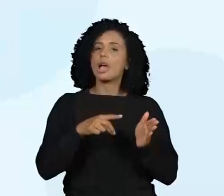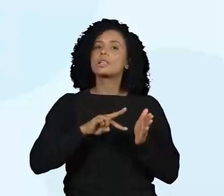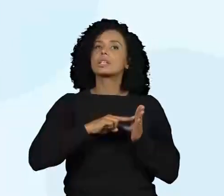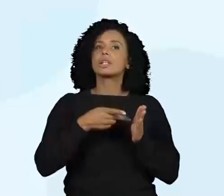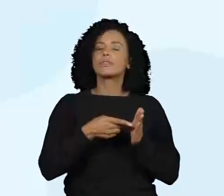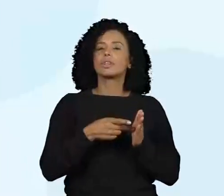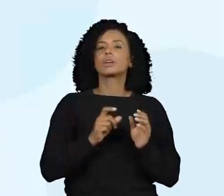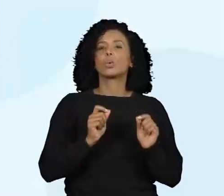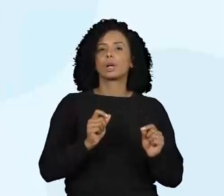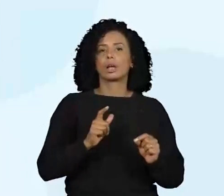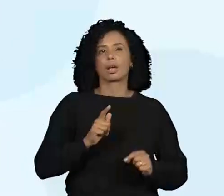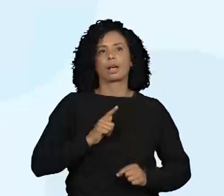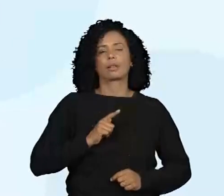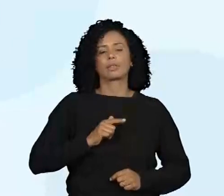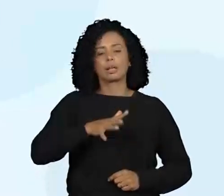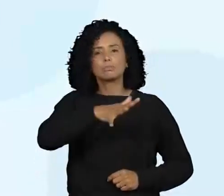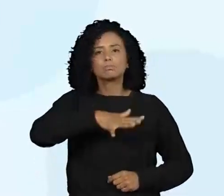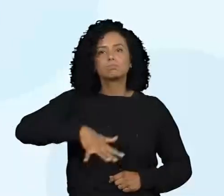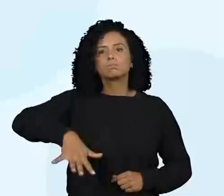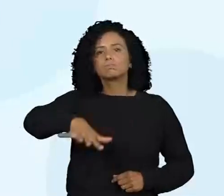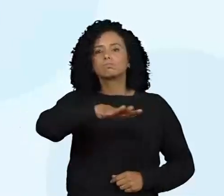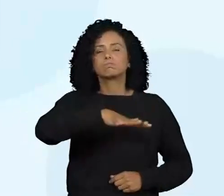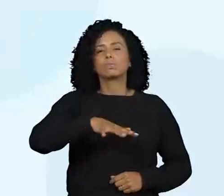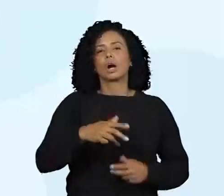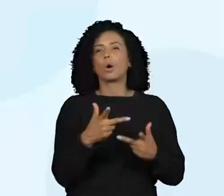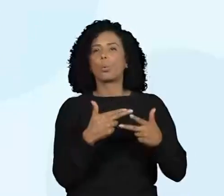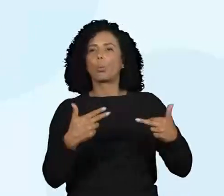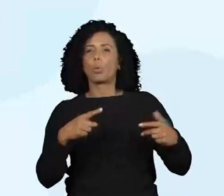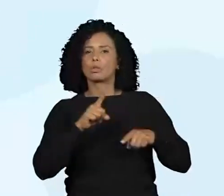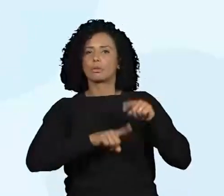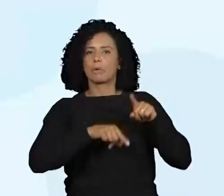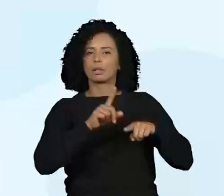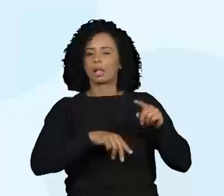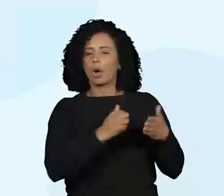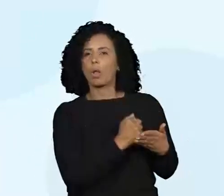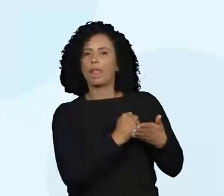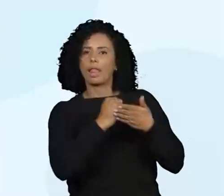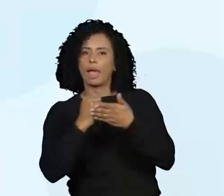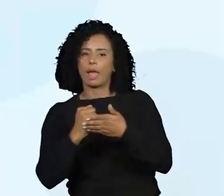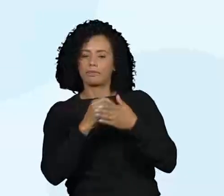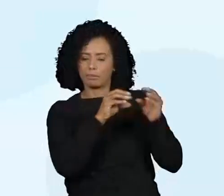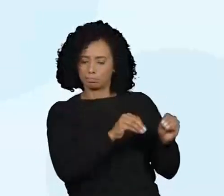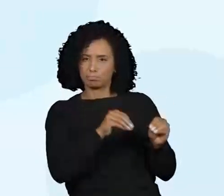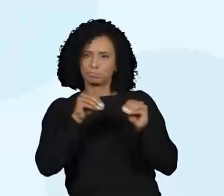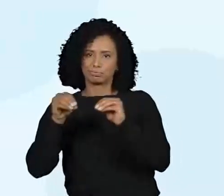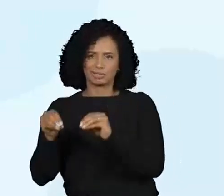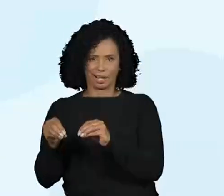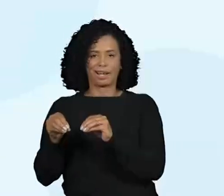associado ao movimento de mercadorias. Então, muito bem, a gente começa a pensar aí no movimento de